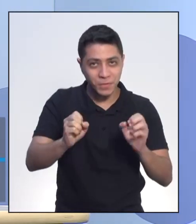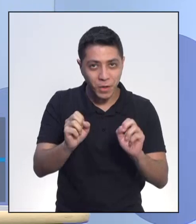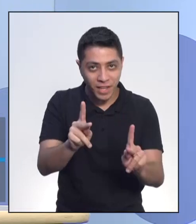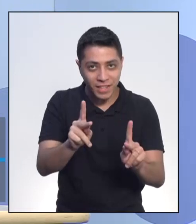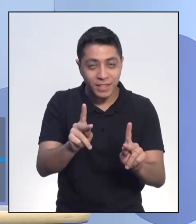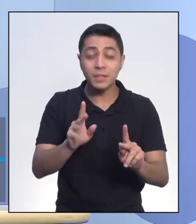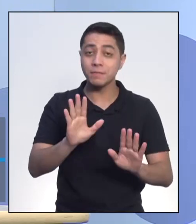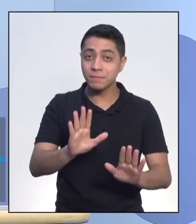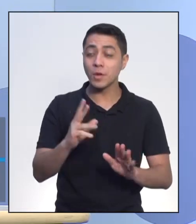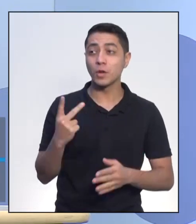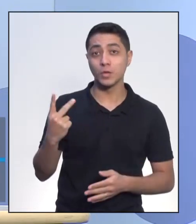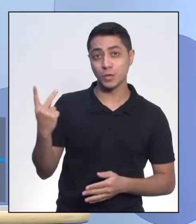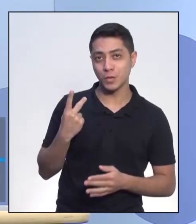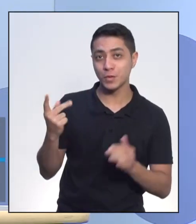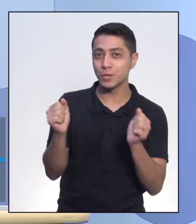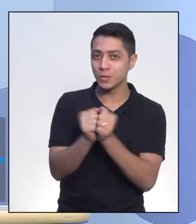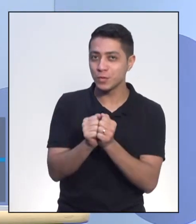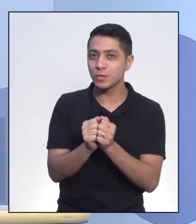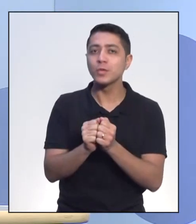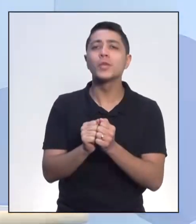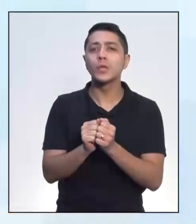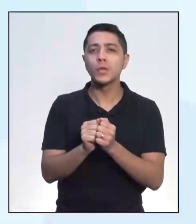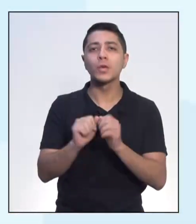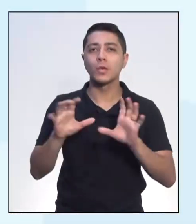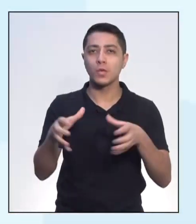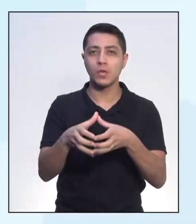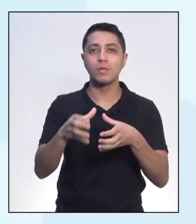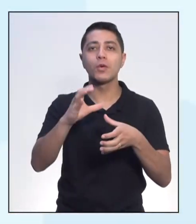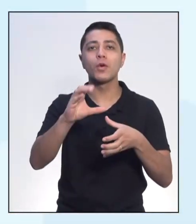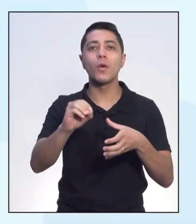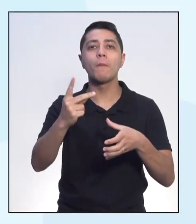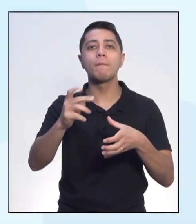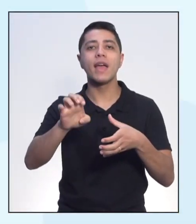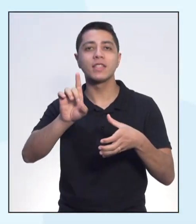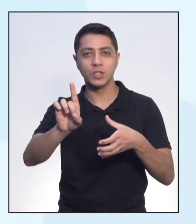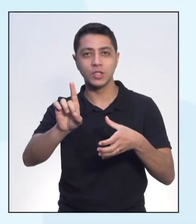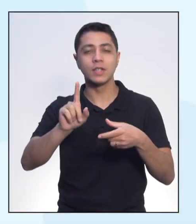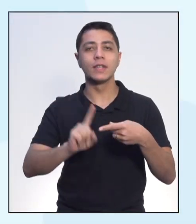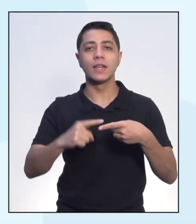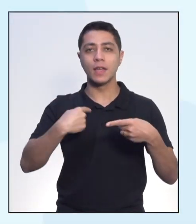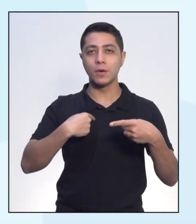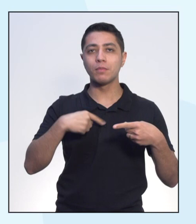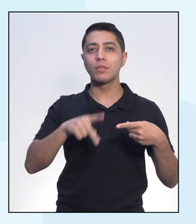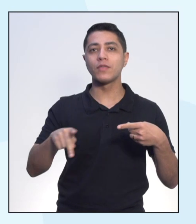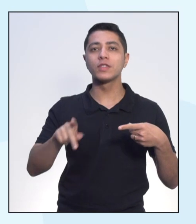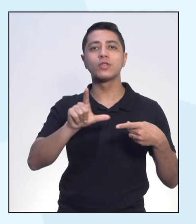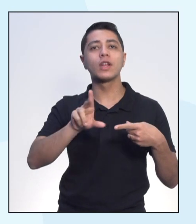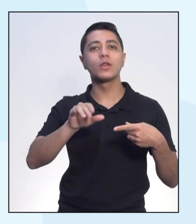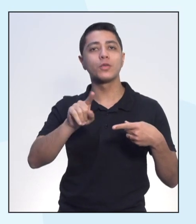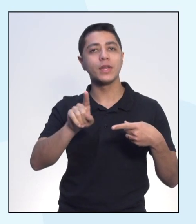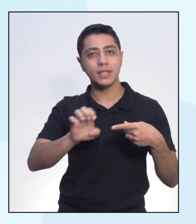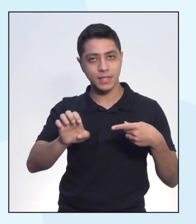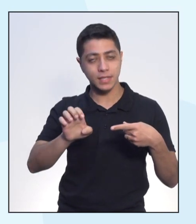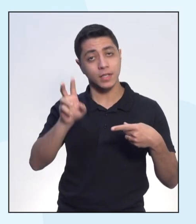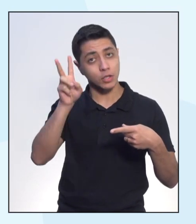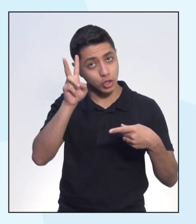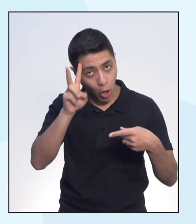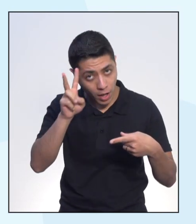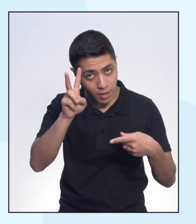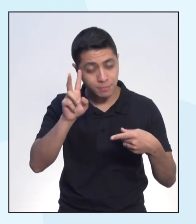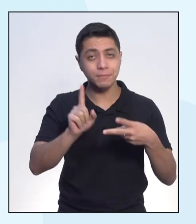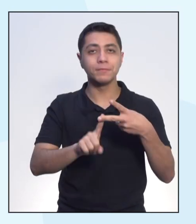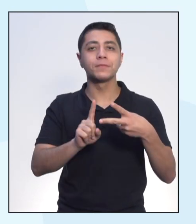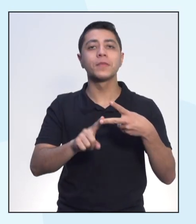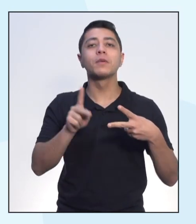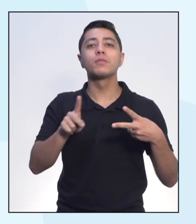professora? Eu sou a professora Luísa Coutinho, da COPED, do Centro de Mídias, professora de História, e o professor regente, claro, o